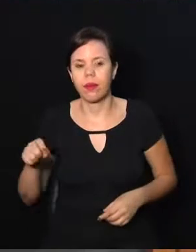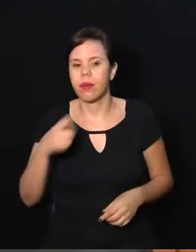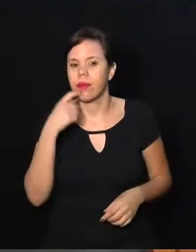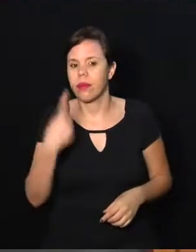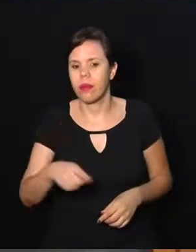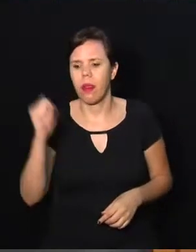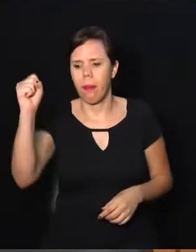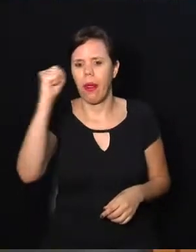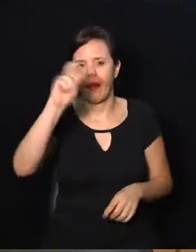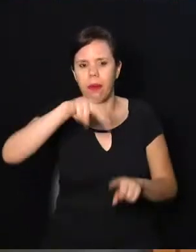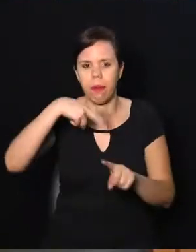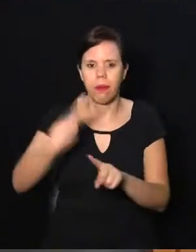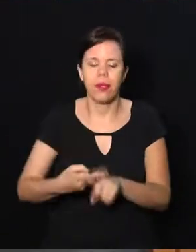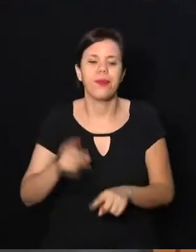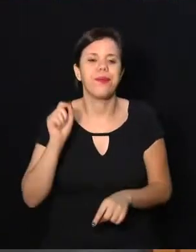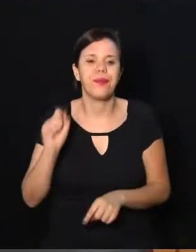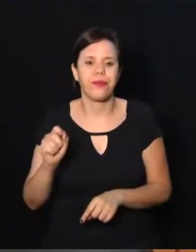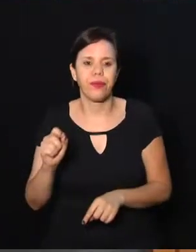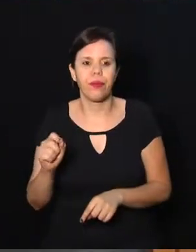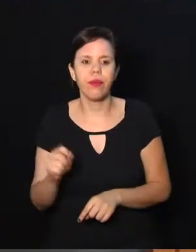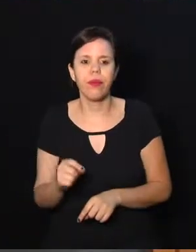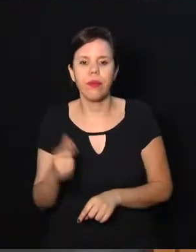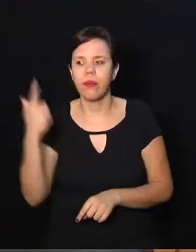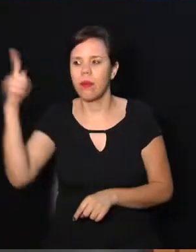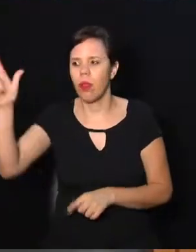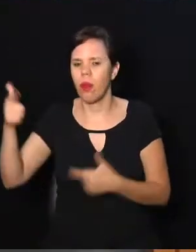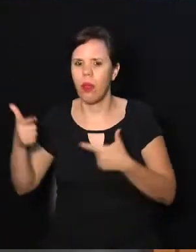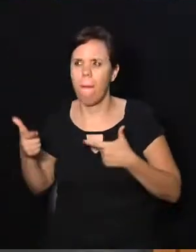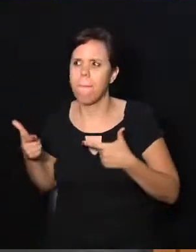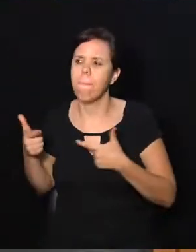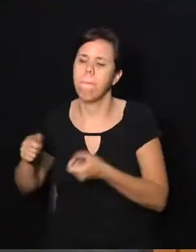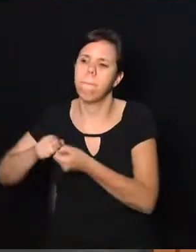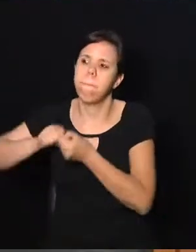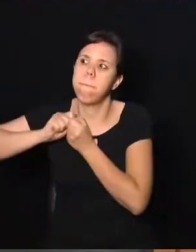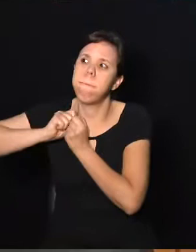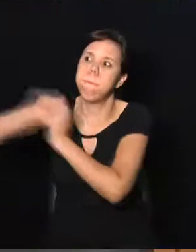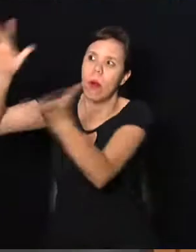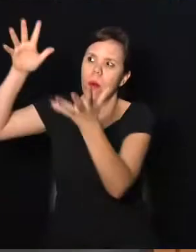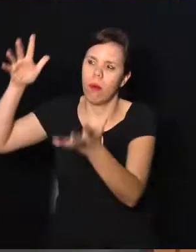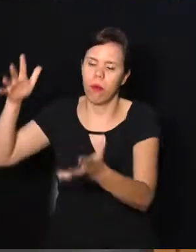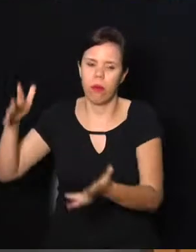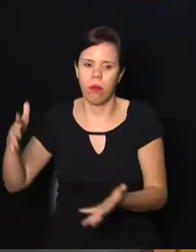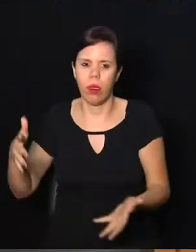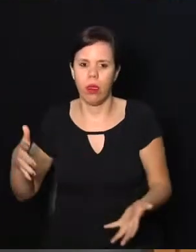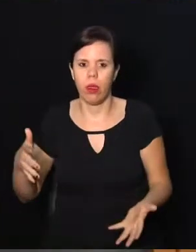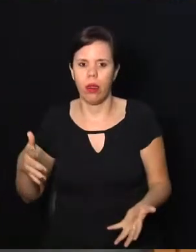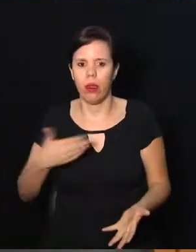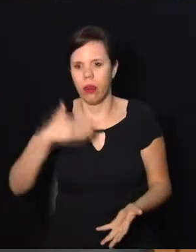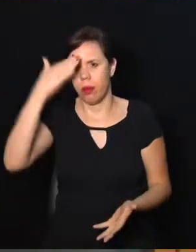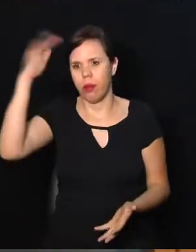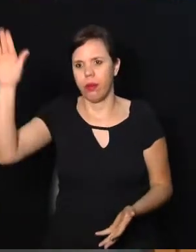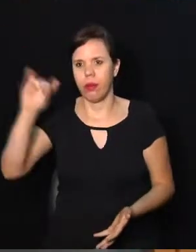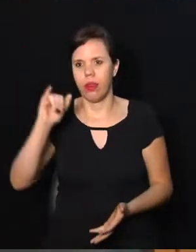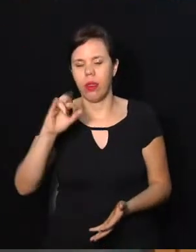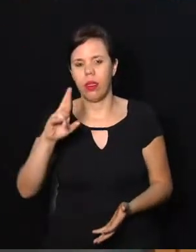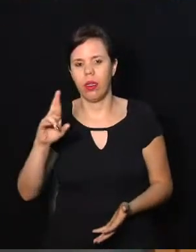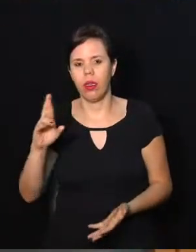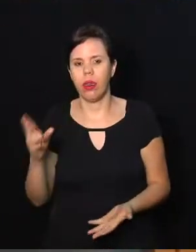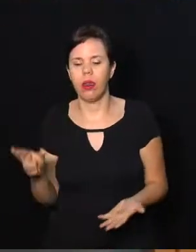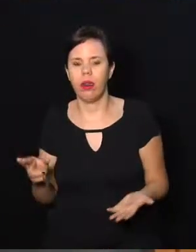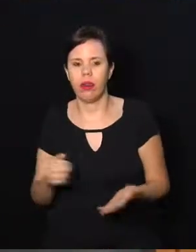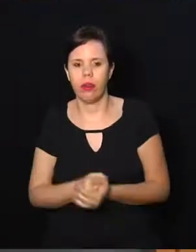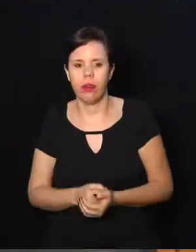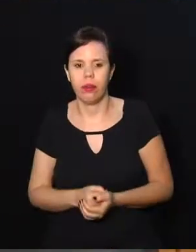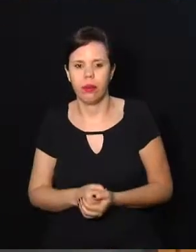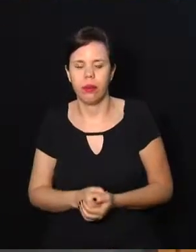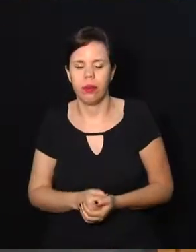mata muito mais do que as bombas que são jogadas no Irã. Porque a maioria dos abortos não